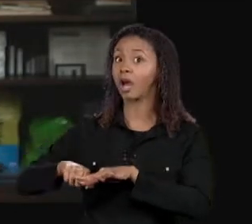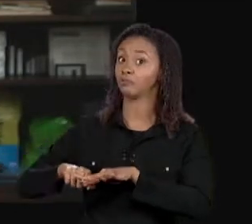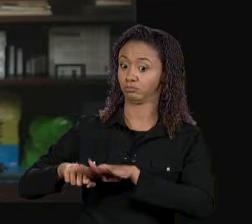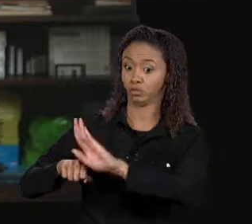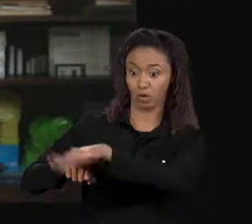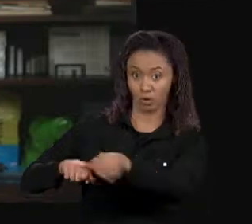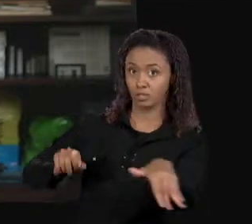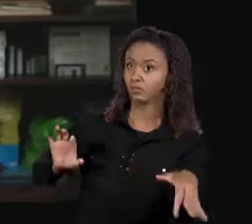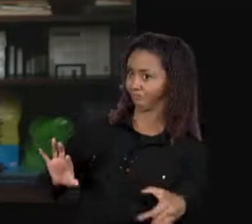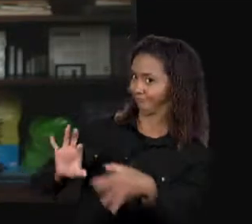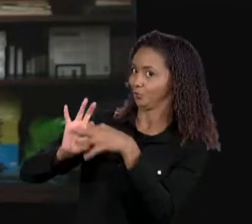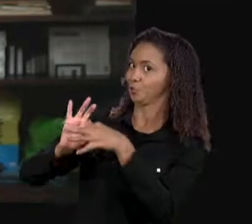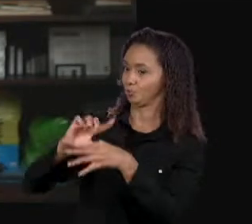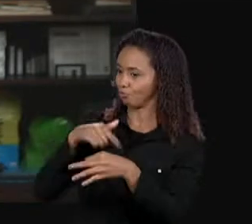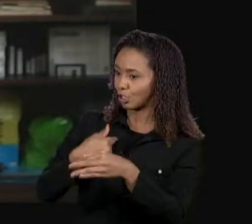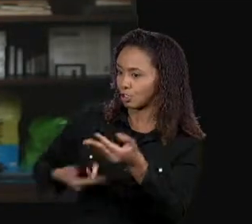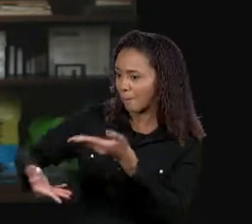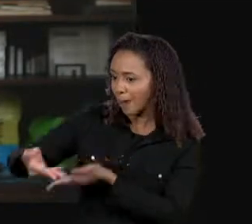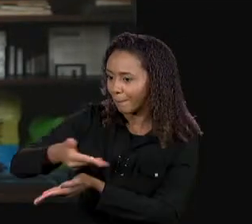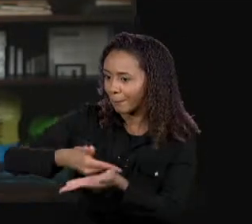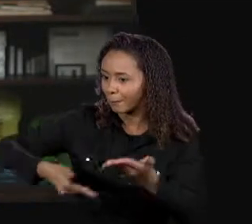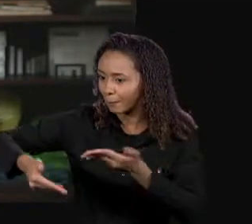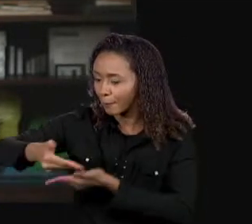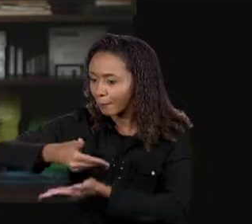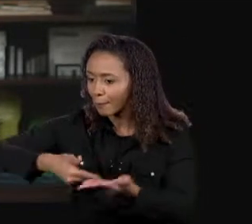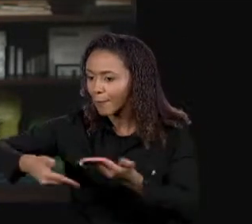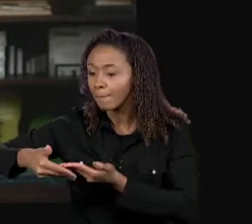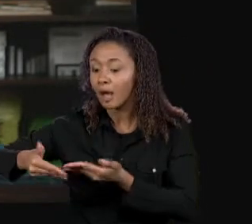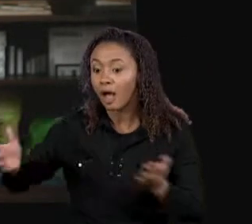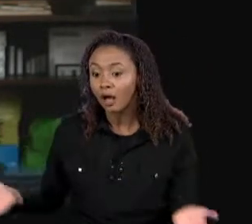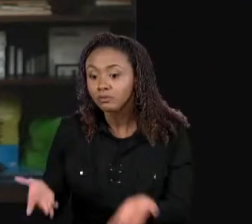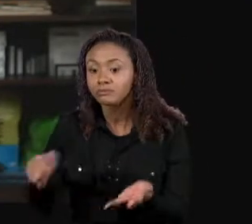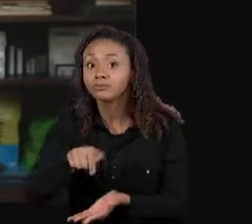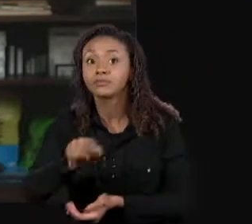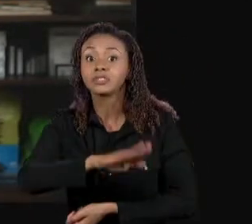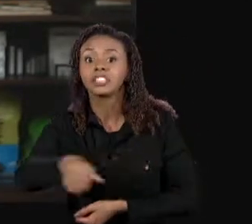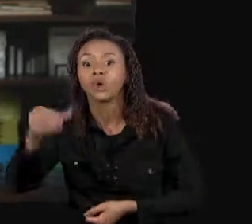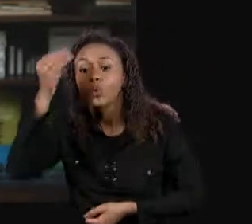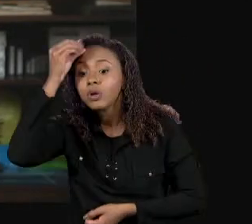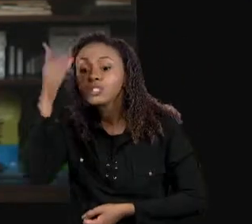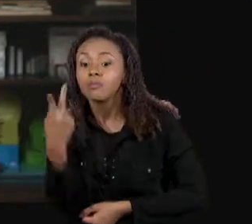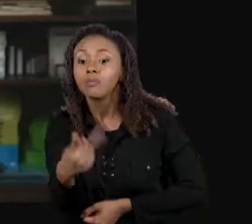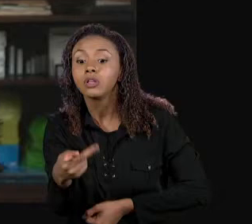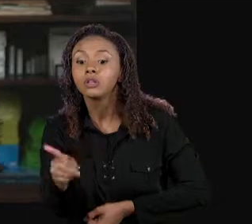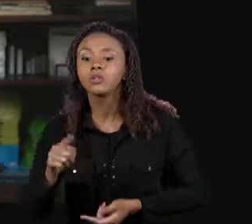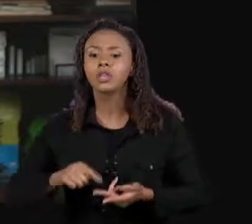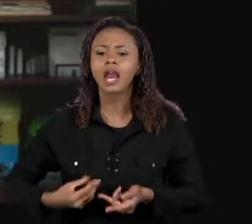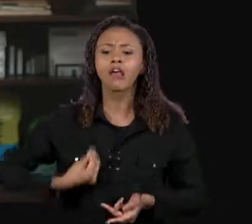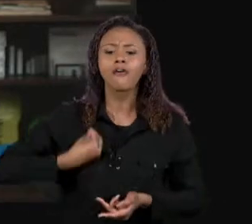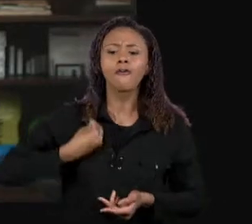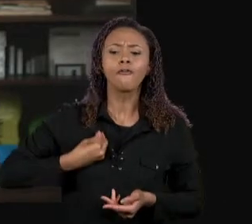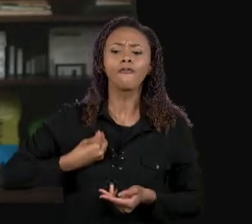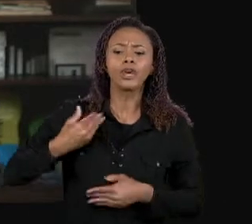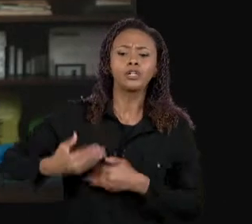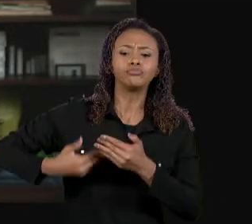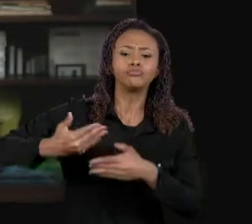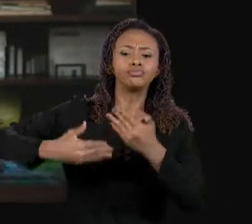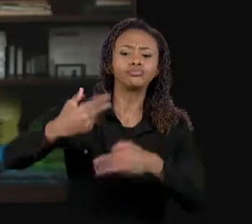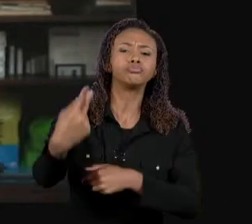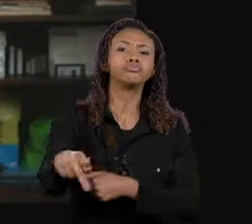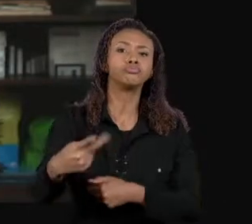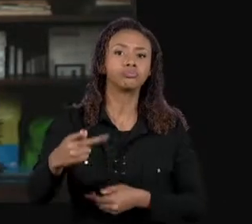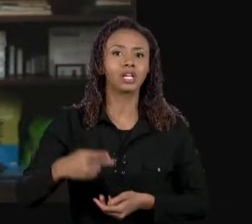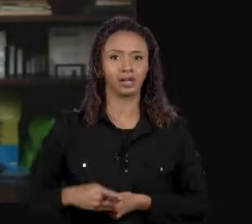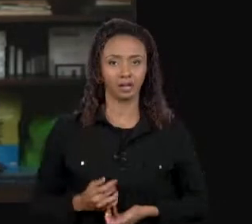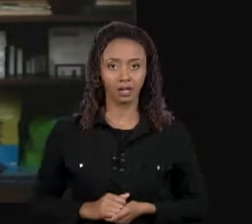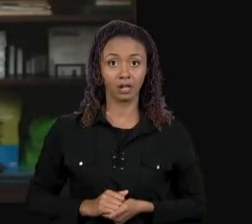crianças e que valoriza, né, o saber da criança, o cotidiano da criança. Então, são práticas